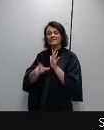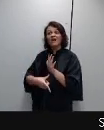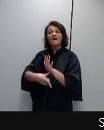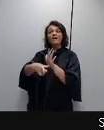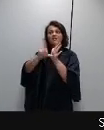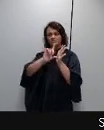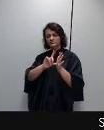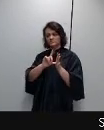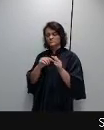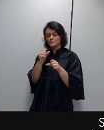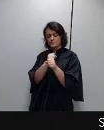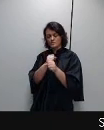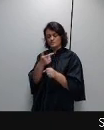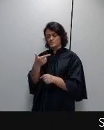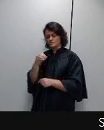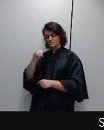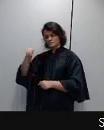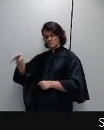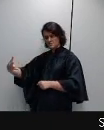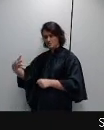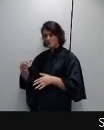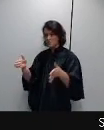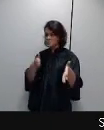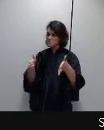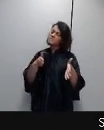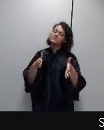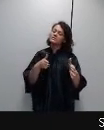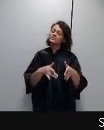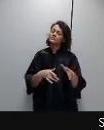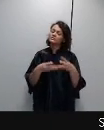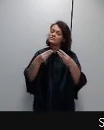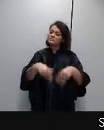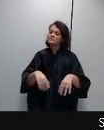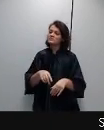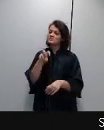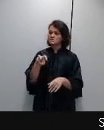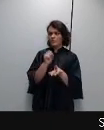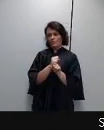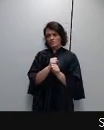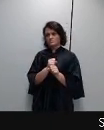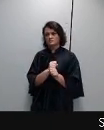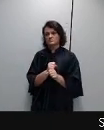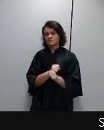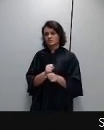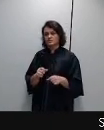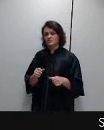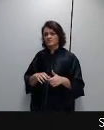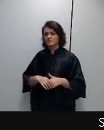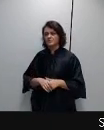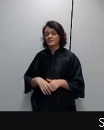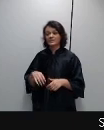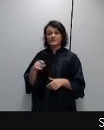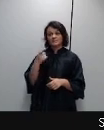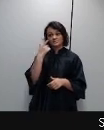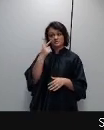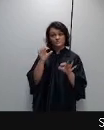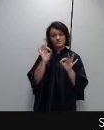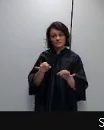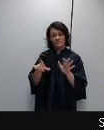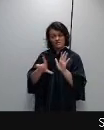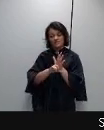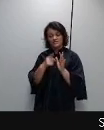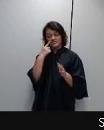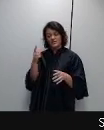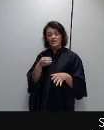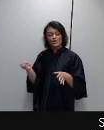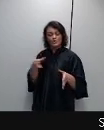2004 o prazo decadencial é de 5 anos para a costura de se escreve sendo certo que a lei prevê novo